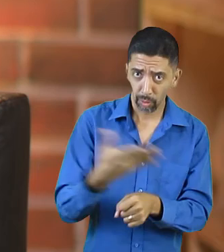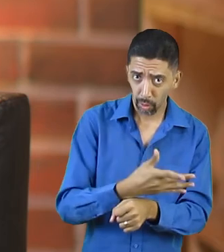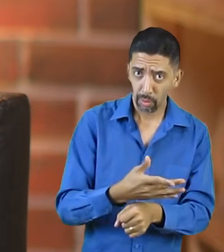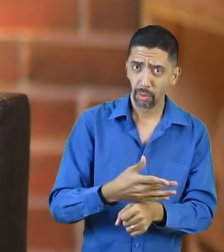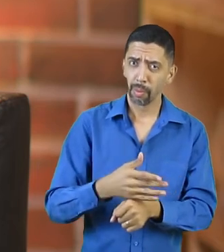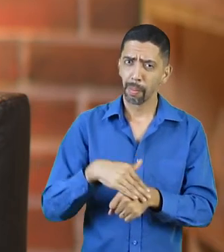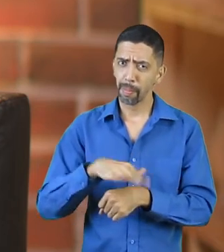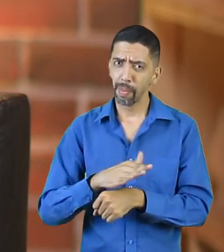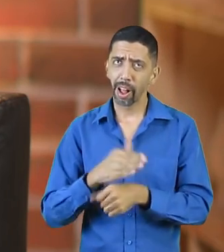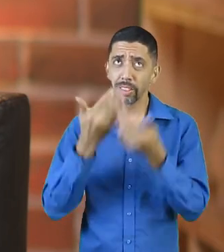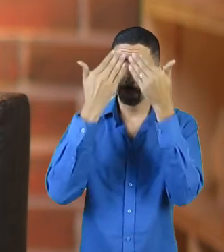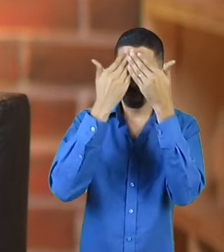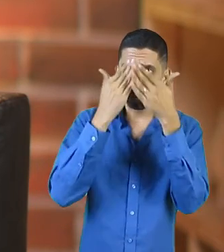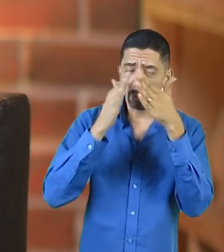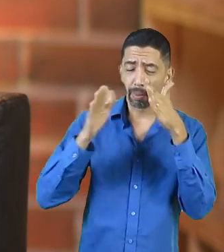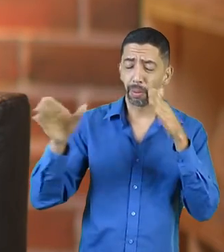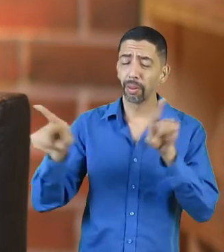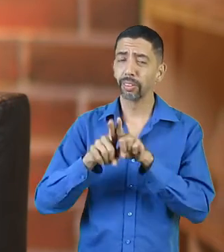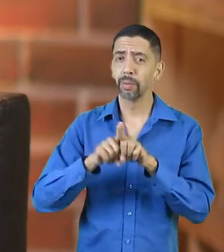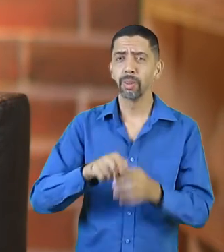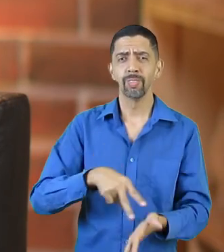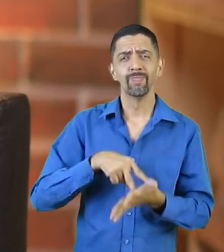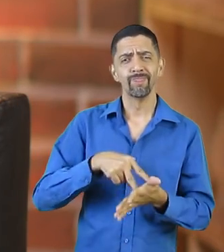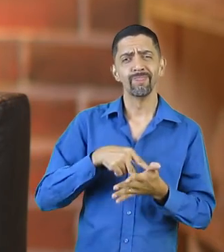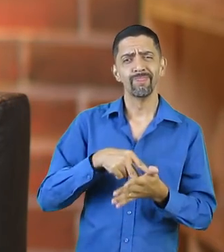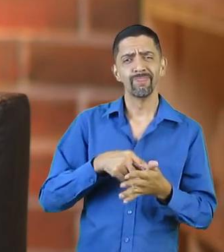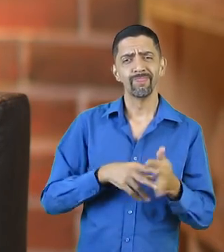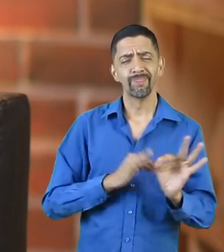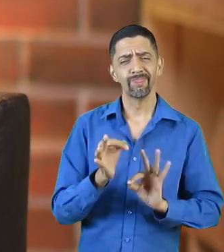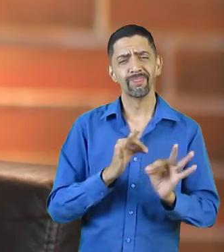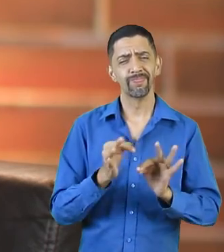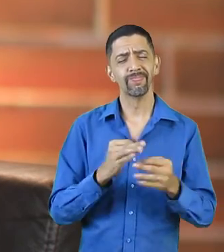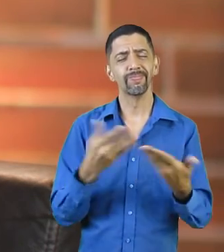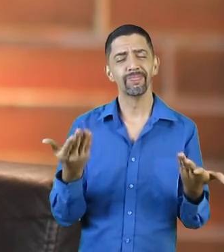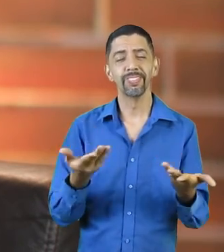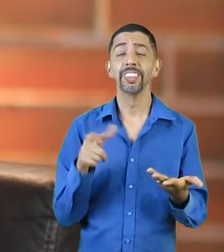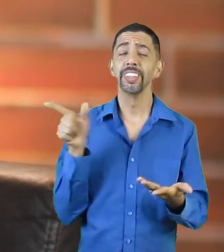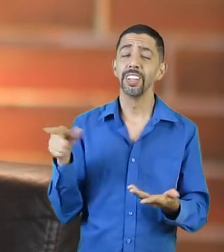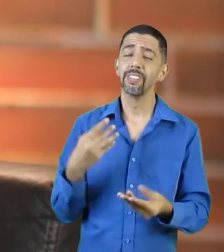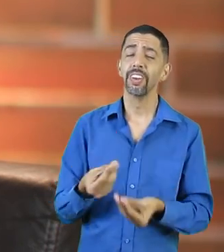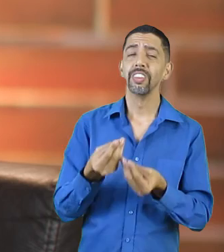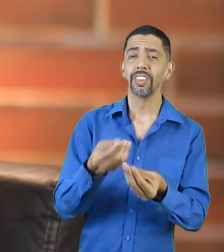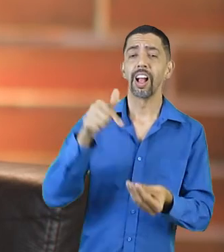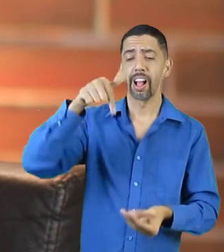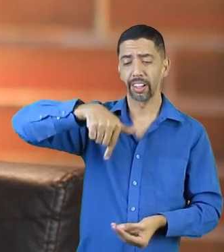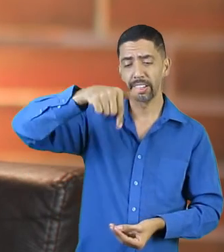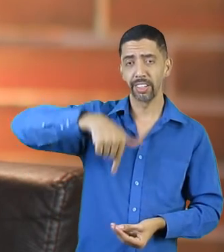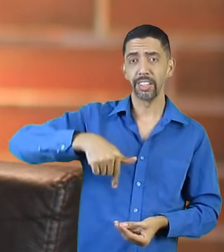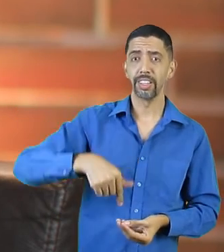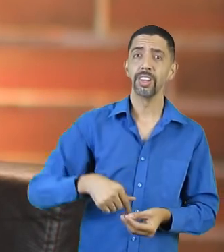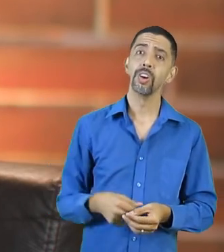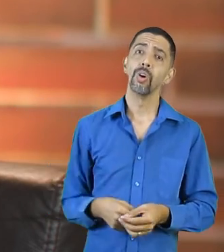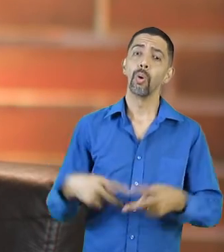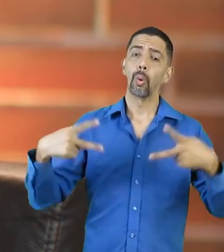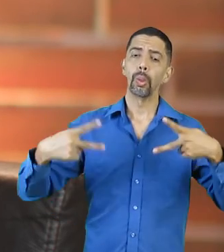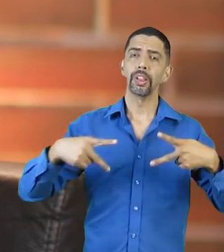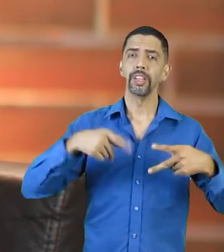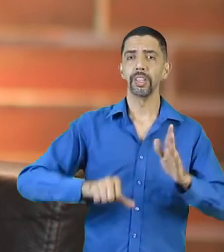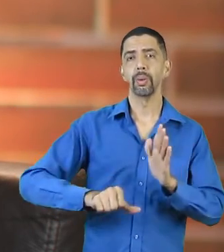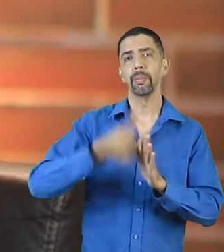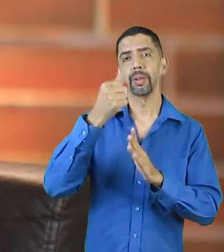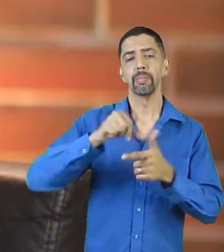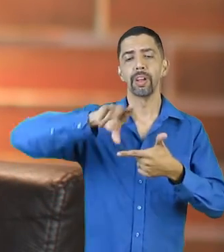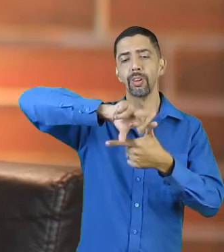familiares estejam nesse novo ano muito mais estruturados financeiramente, vou deixar na descrição um link do